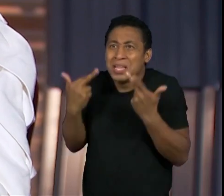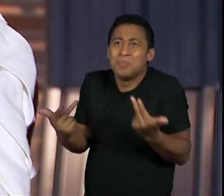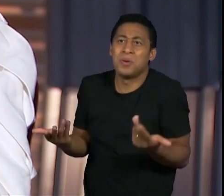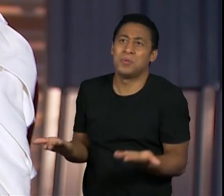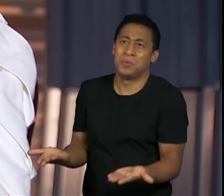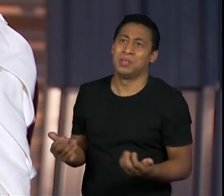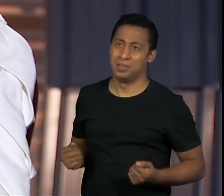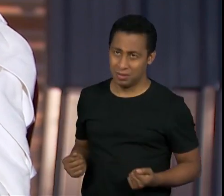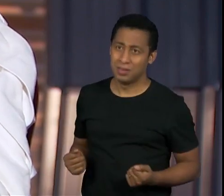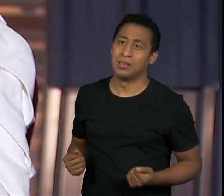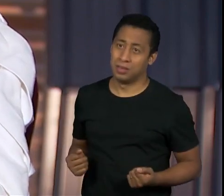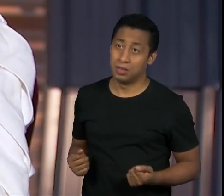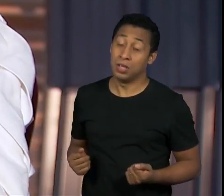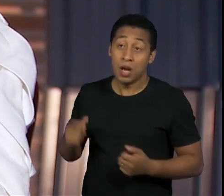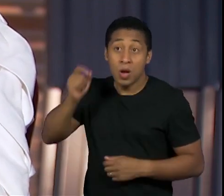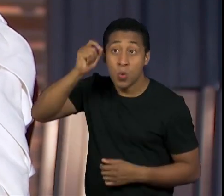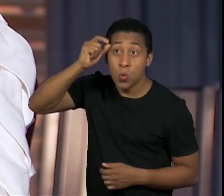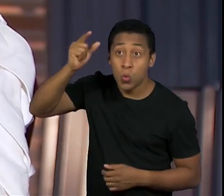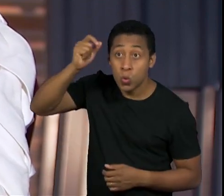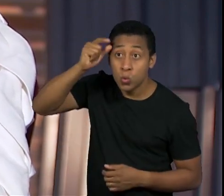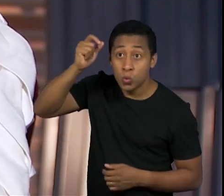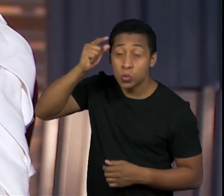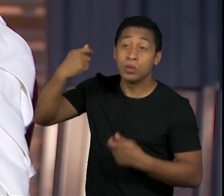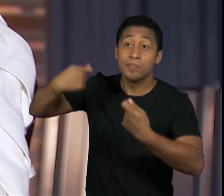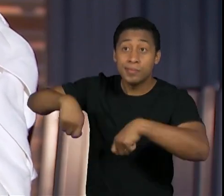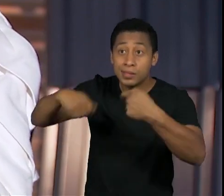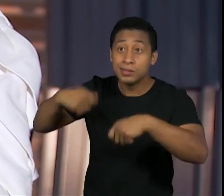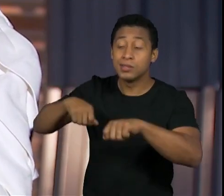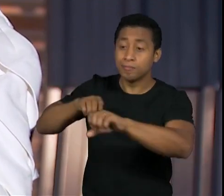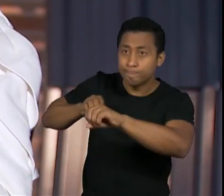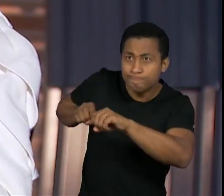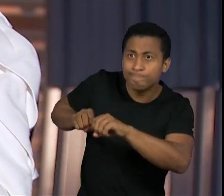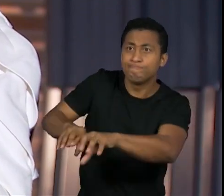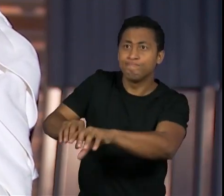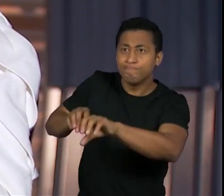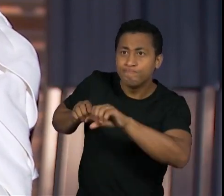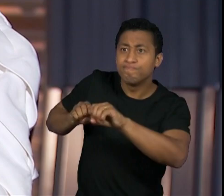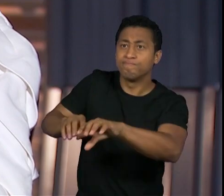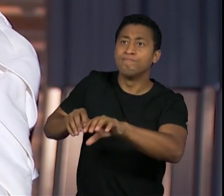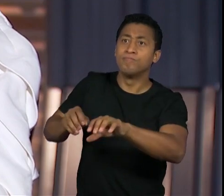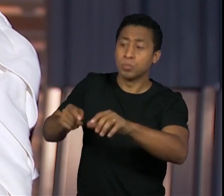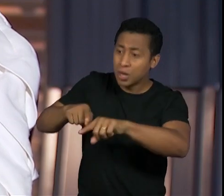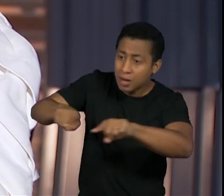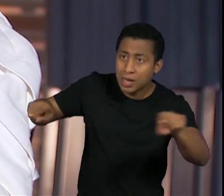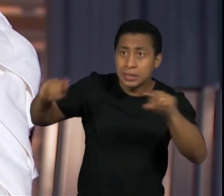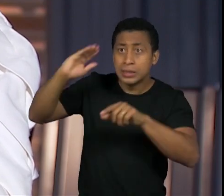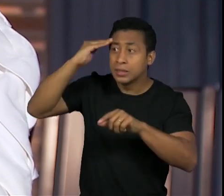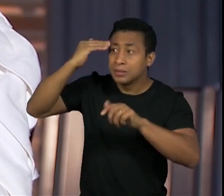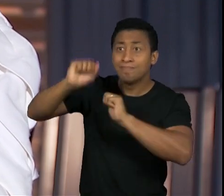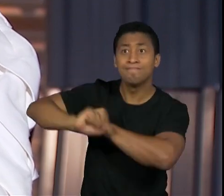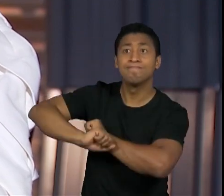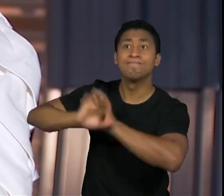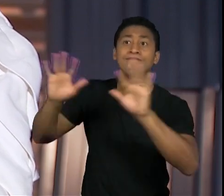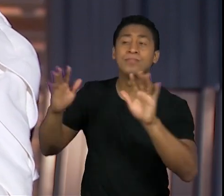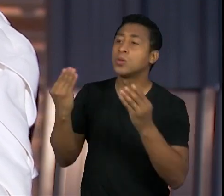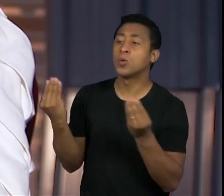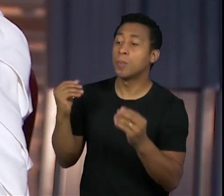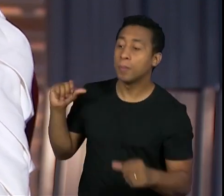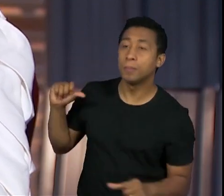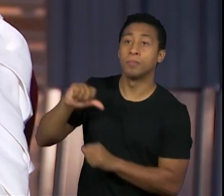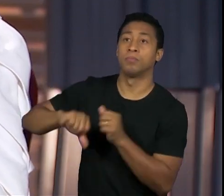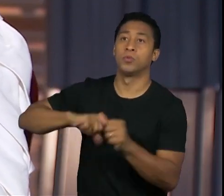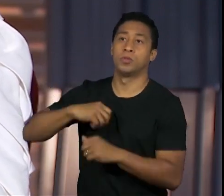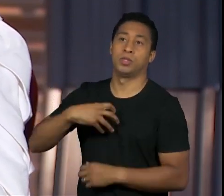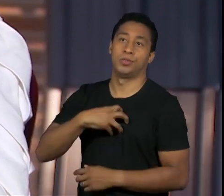animal. Total. Né? E a cultura que tem esse papel de produzir sentido e significado, que é o que pode ser alterada, a